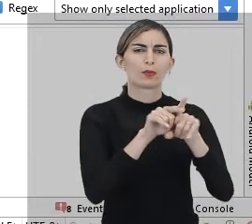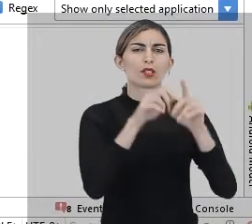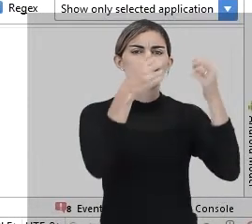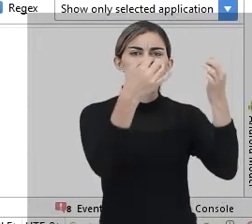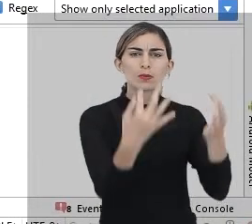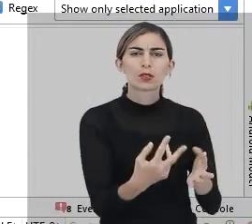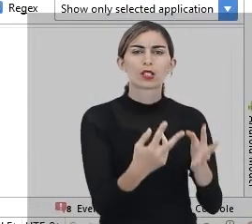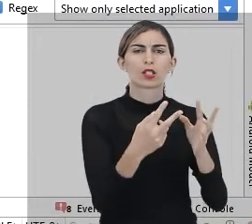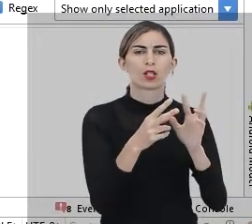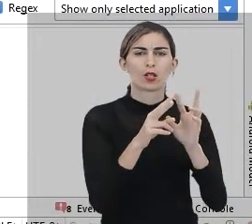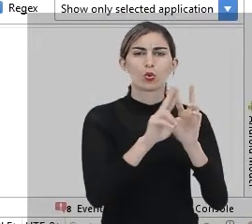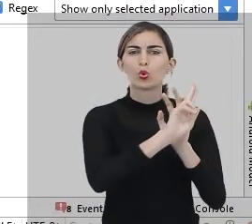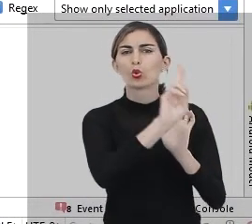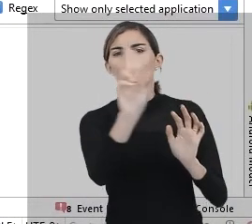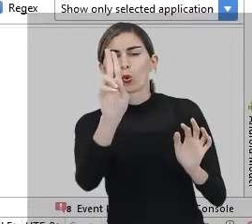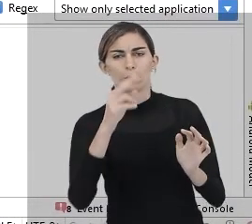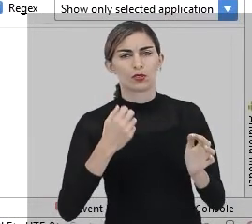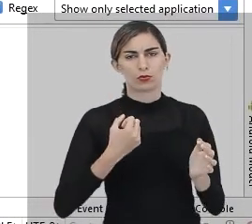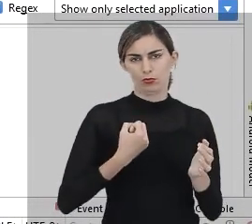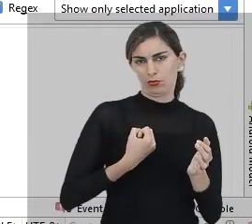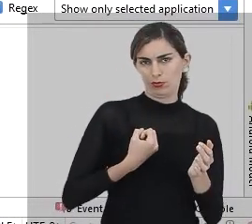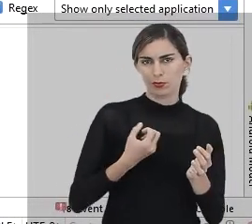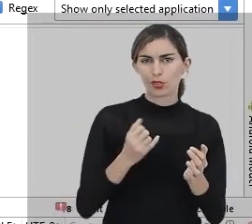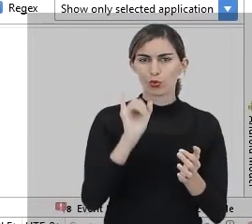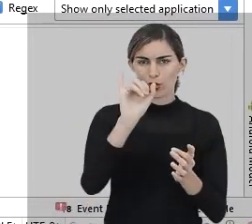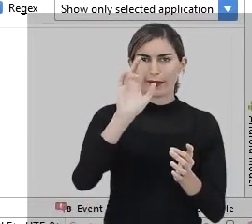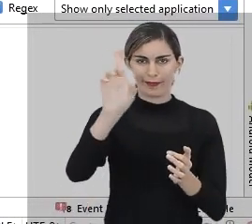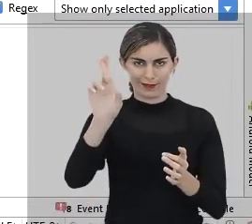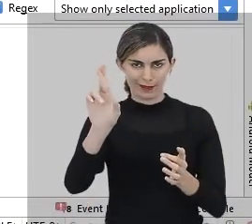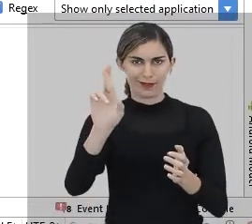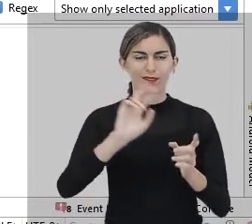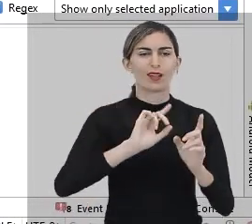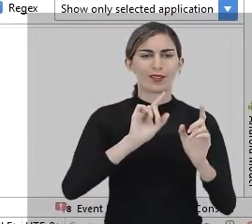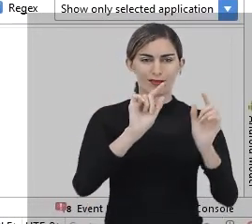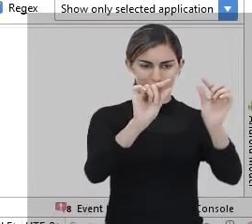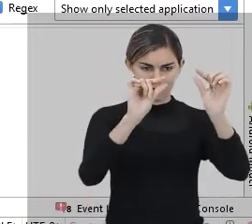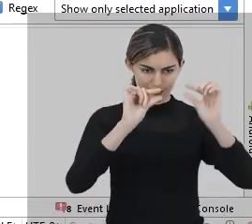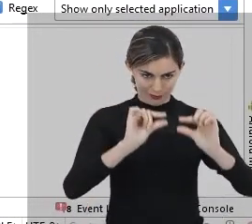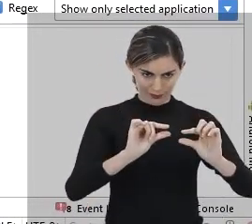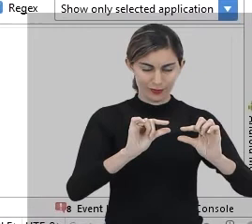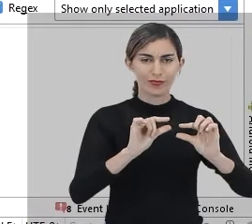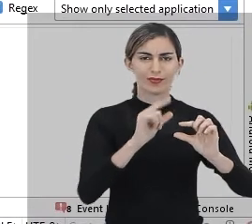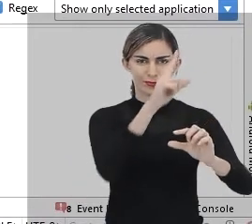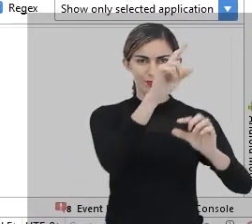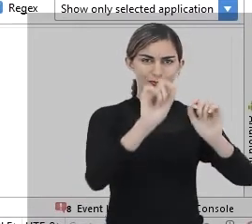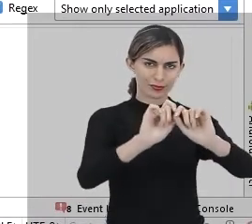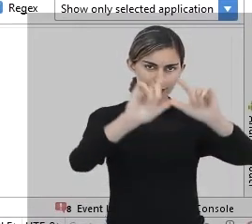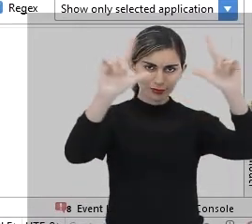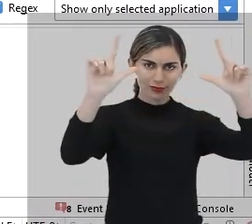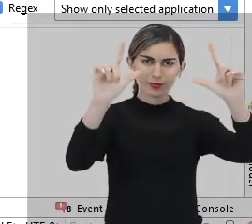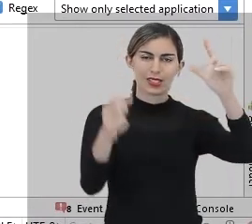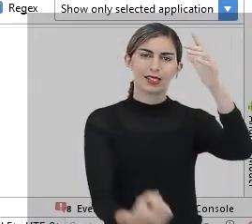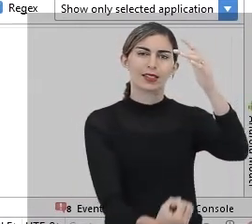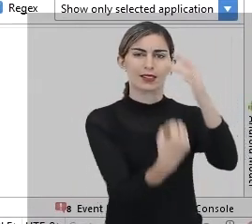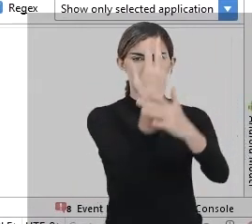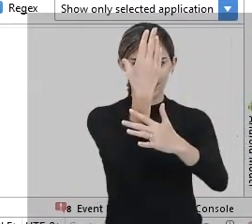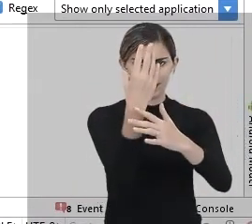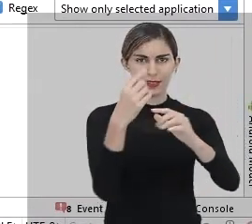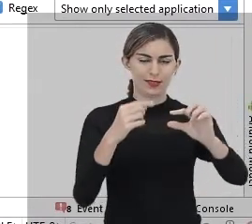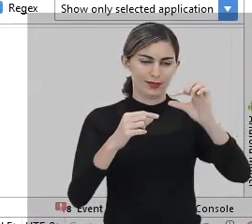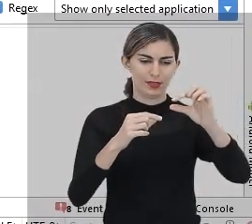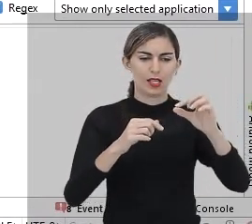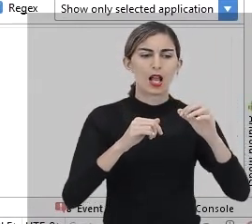ligar no nosso URI, certo? E no intent a gente cria um intent com a ação action call